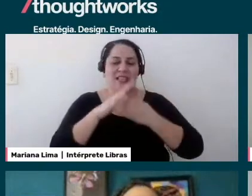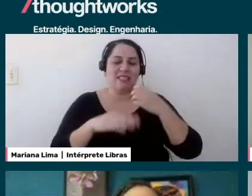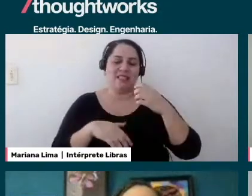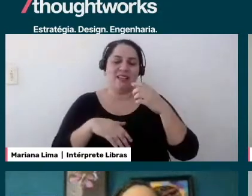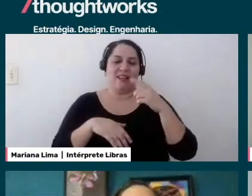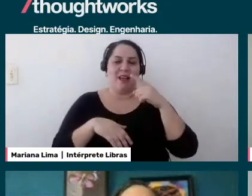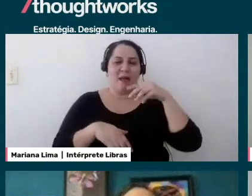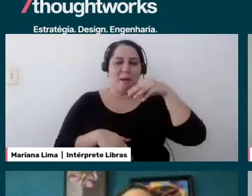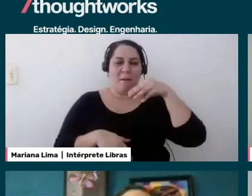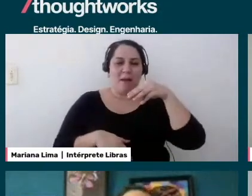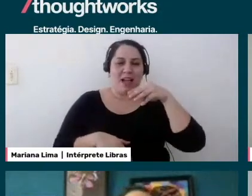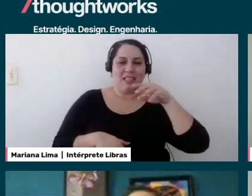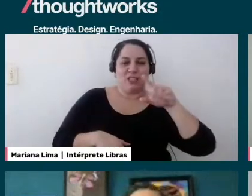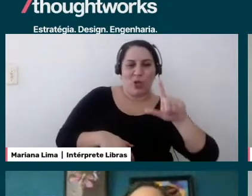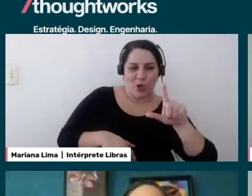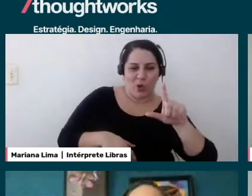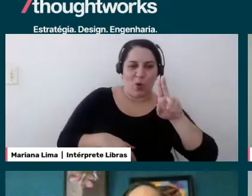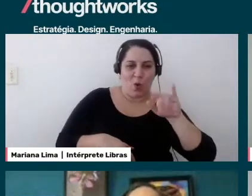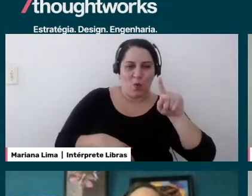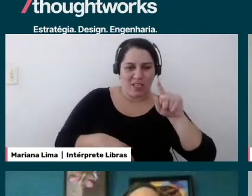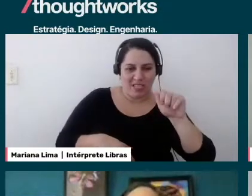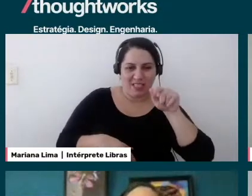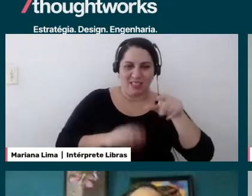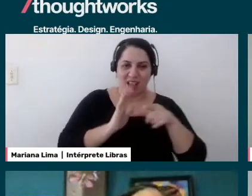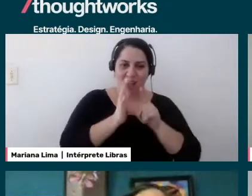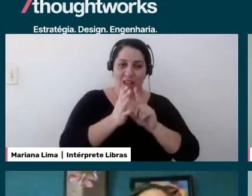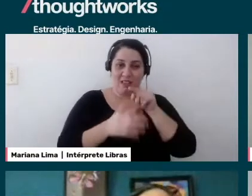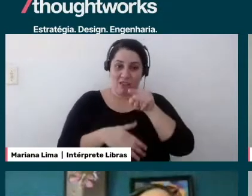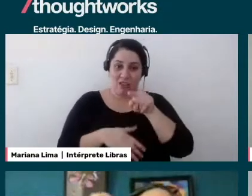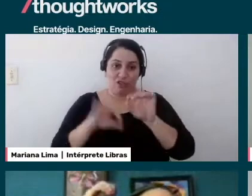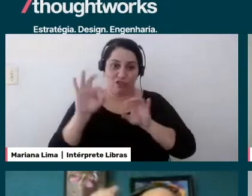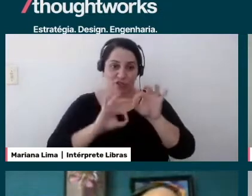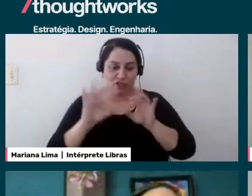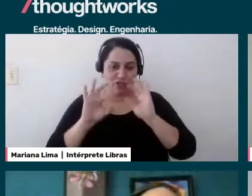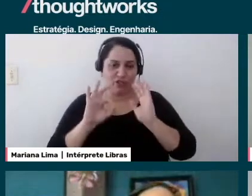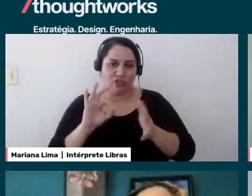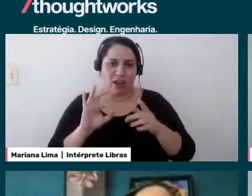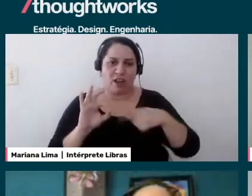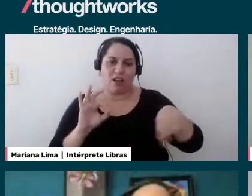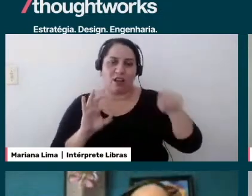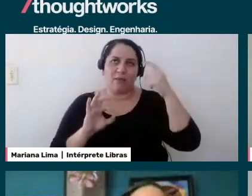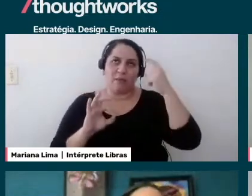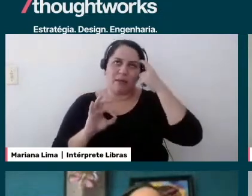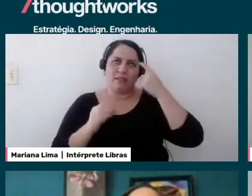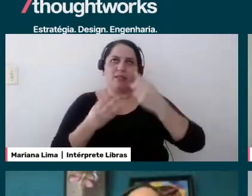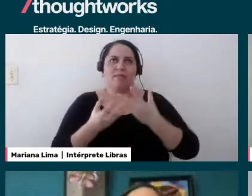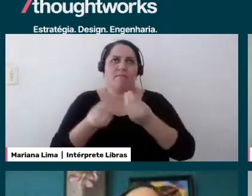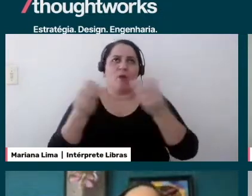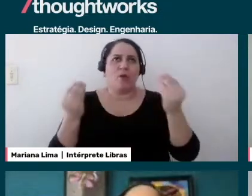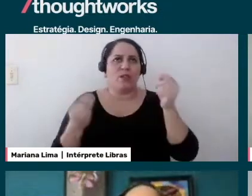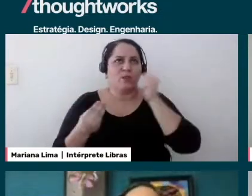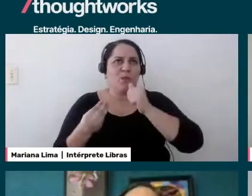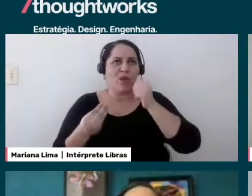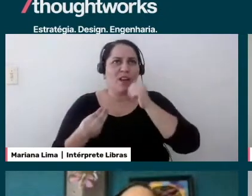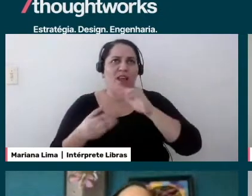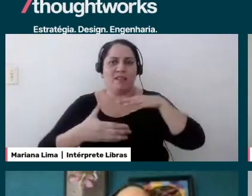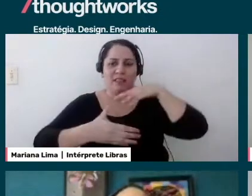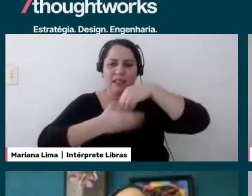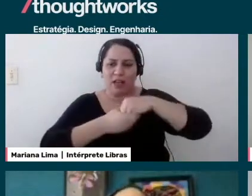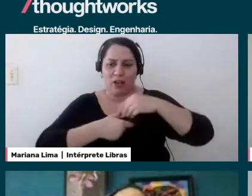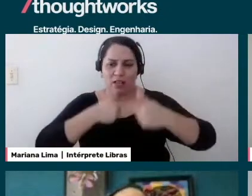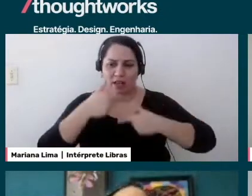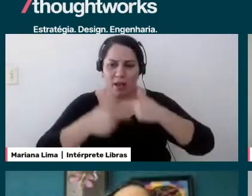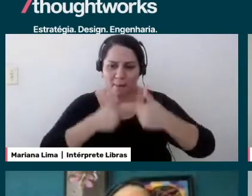uma trajetória longa. Antes disso, né, até tem todas as mulheres na tecnologia, uma perspectiva da gente